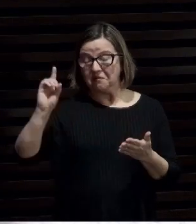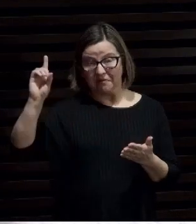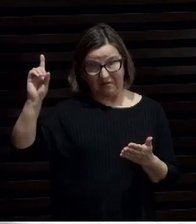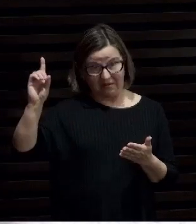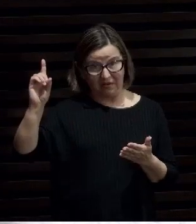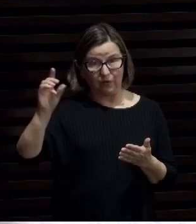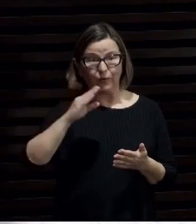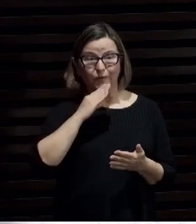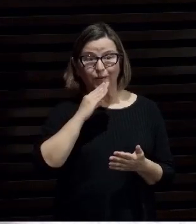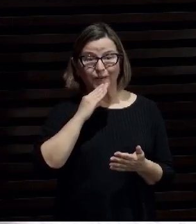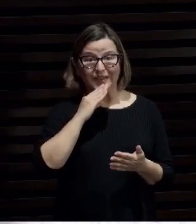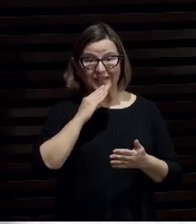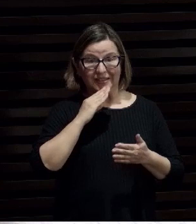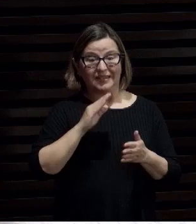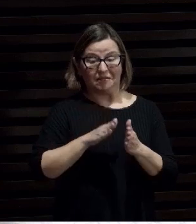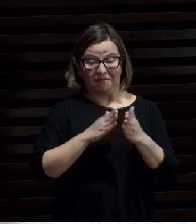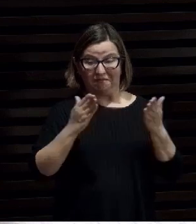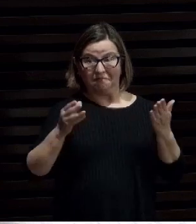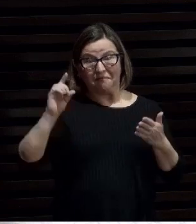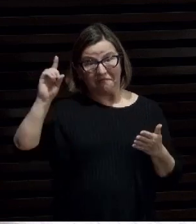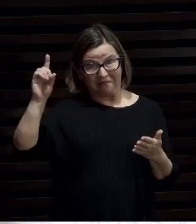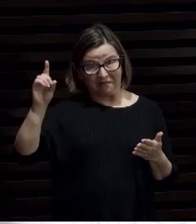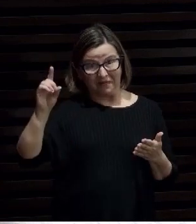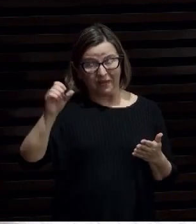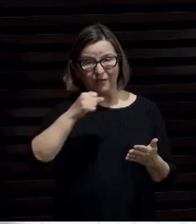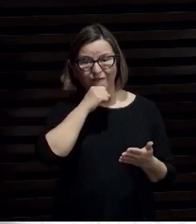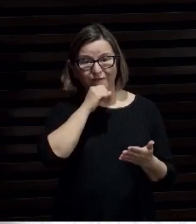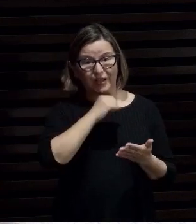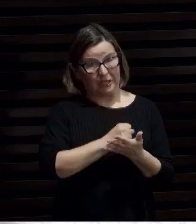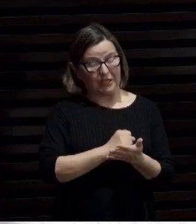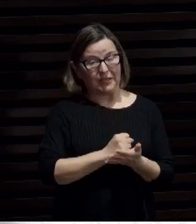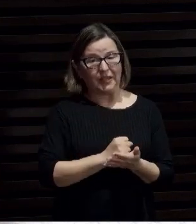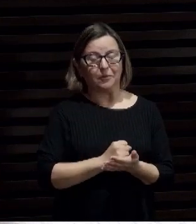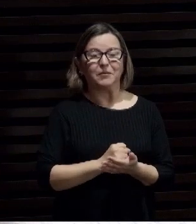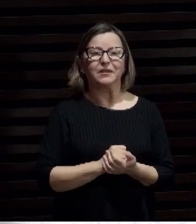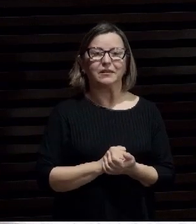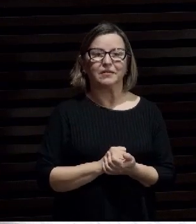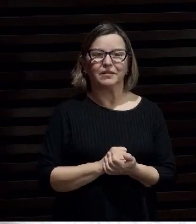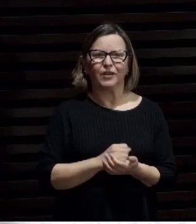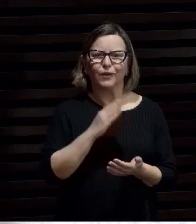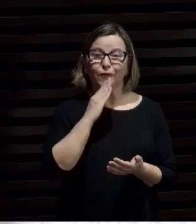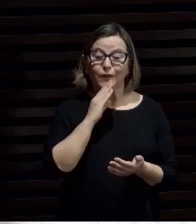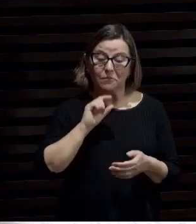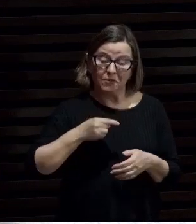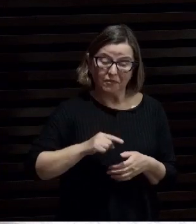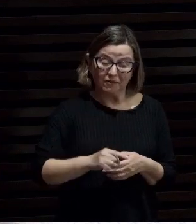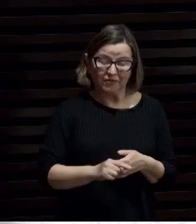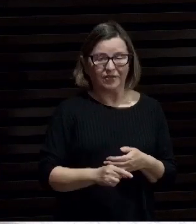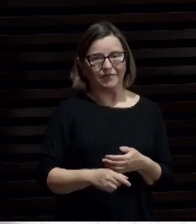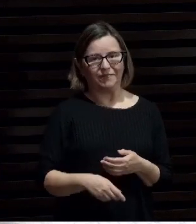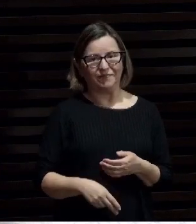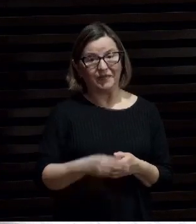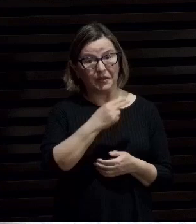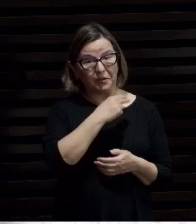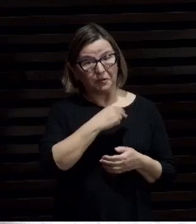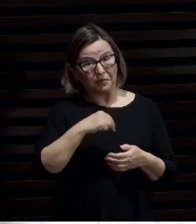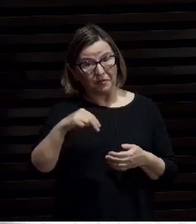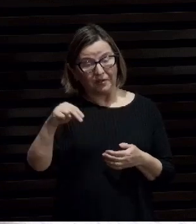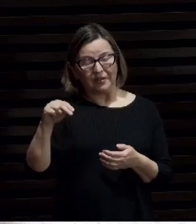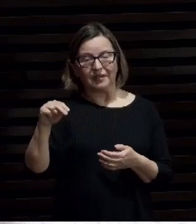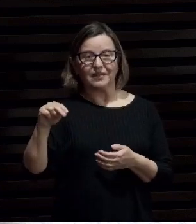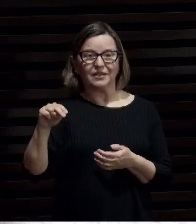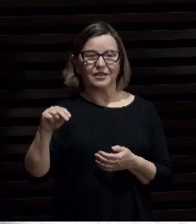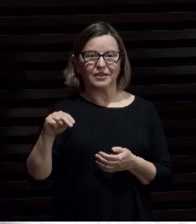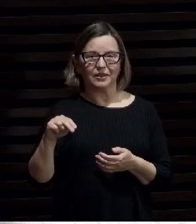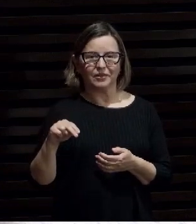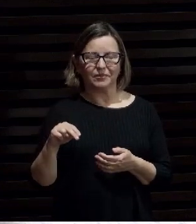juntos aqui, Antigo Testamento. O Nicodemos é um homem que, do ponto de vista humano, meus amados, do